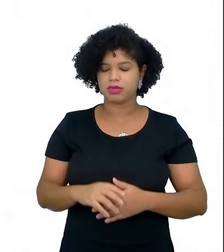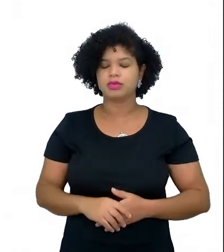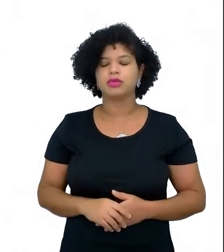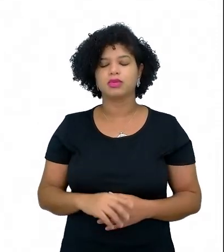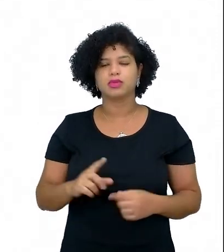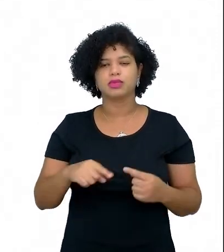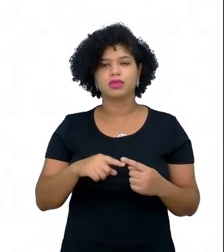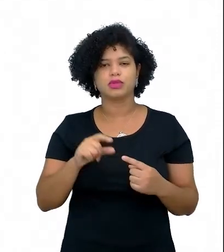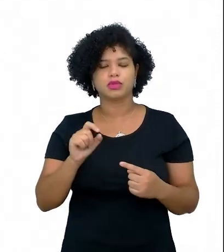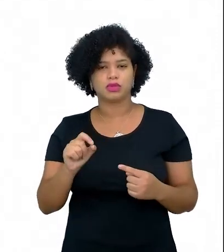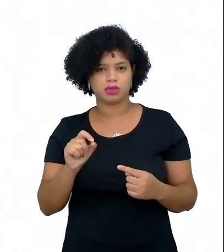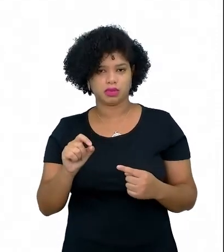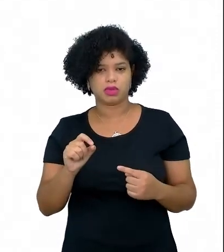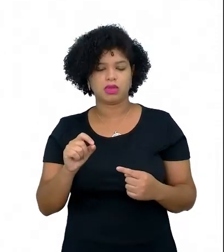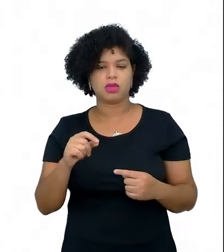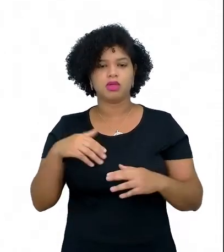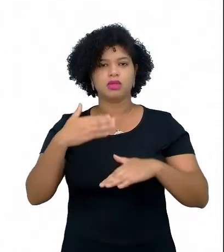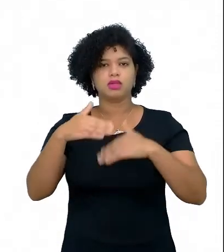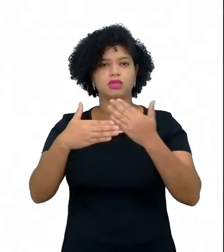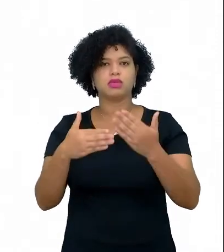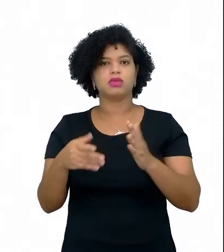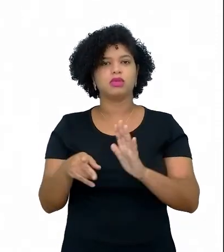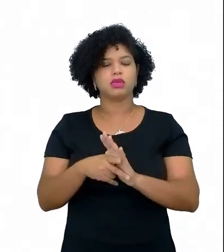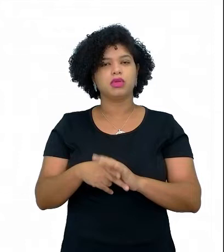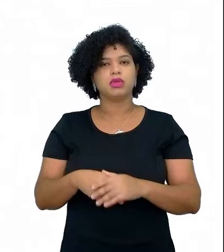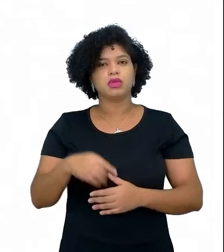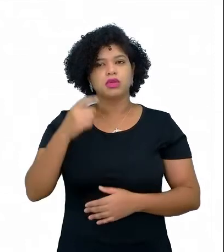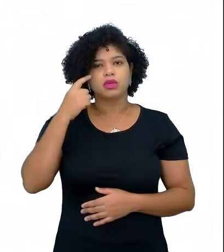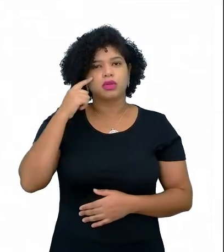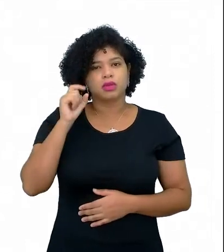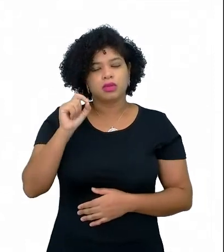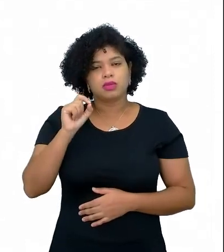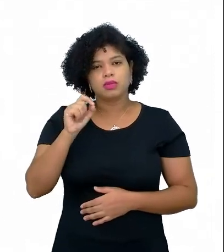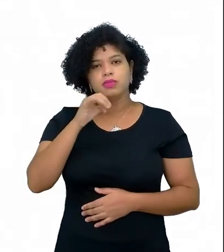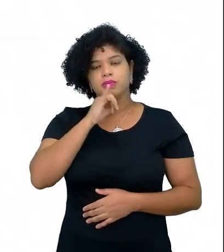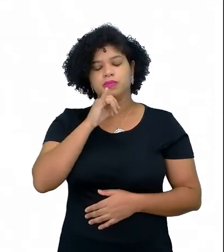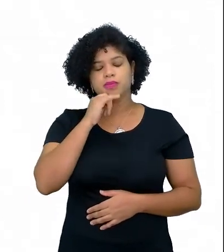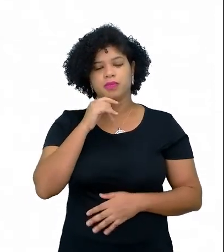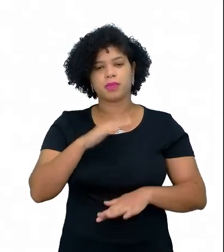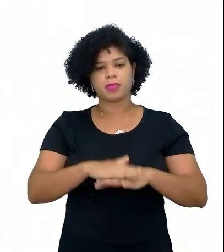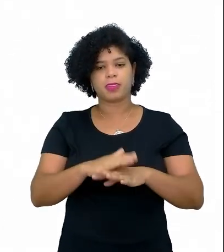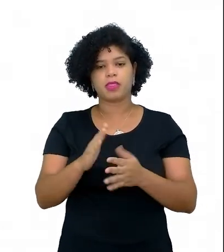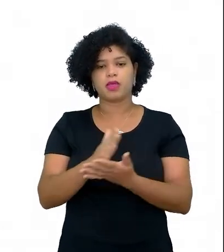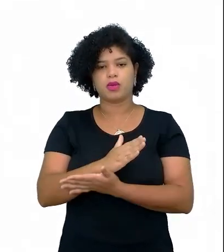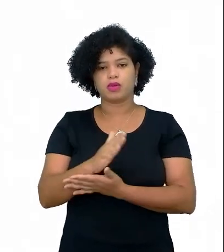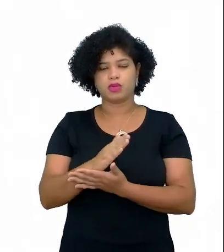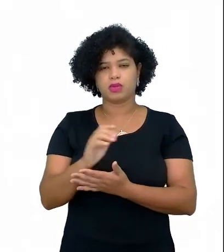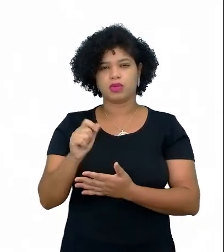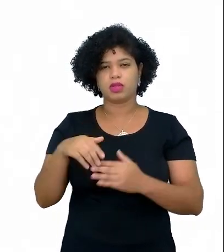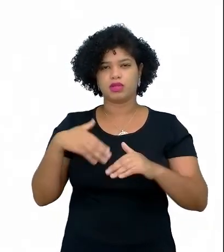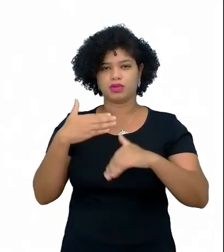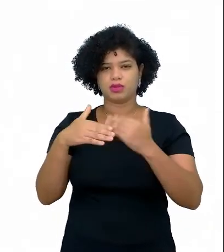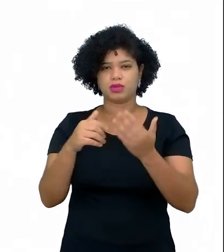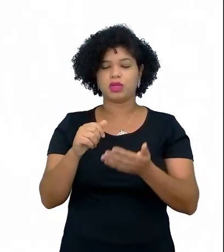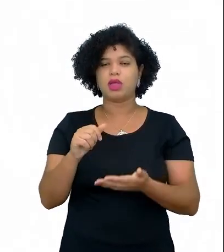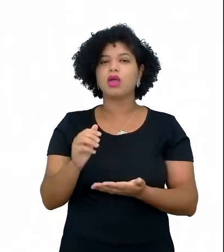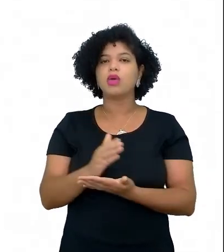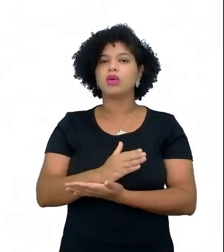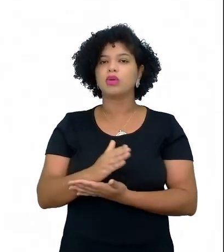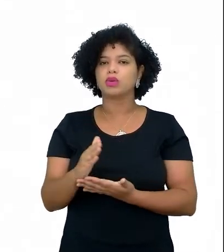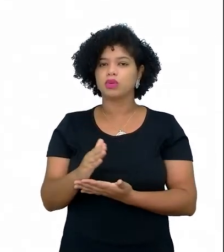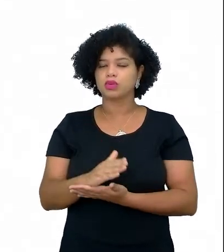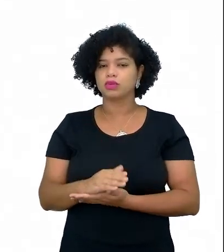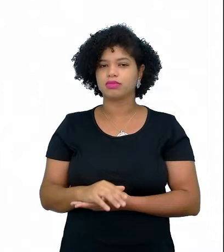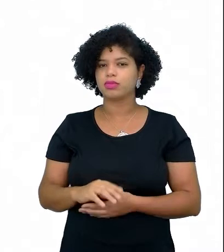essas habilidades? O que, que eu quero desenvolver no meu aluno? Pensar o seguinte, eu tenho que trabalhar com isso para desenvolver essas habilidades. Quais são os